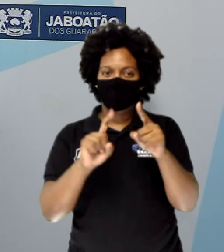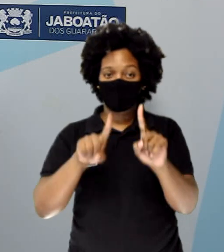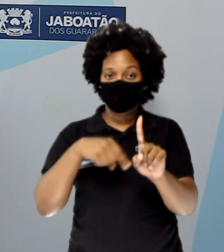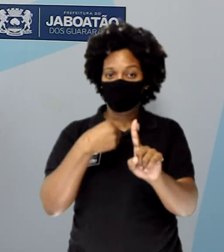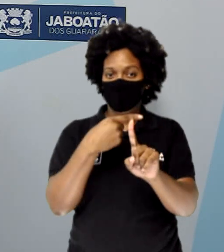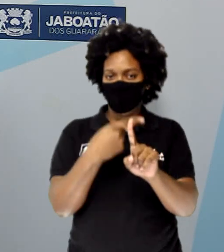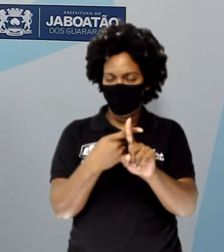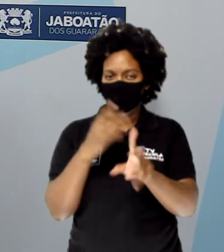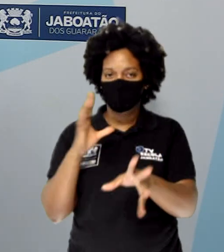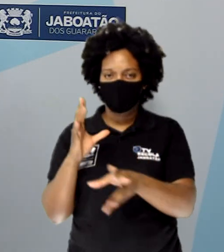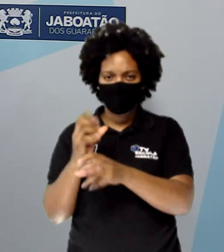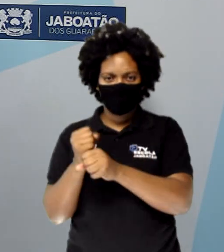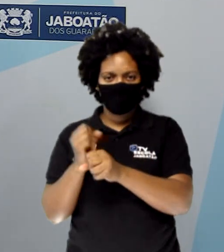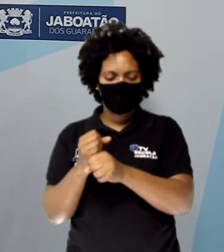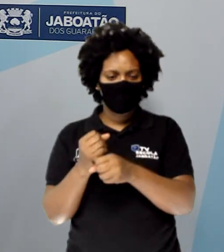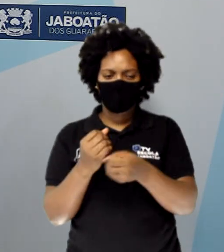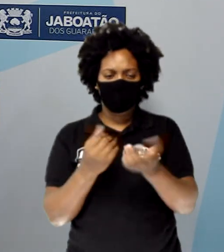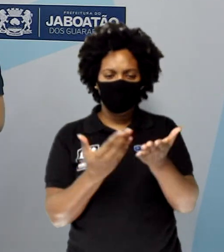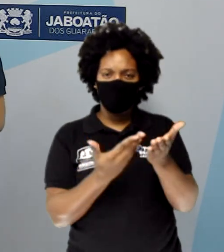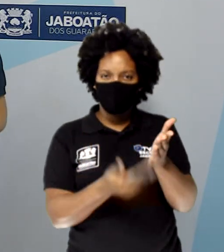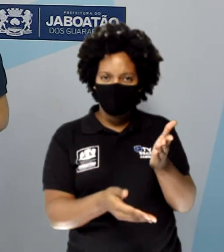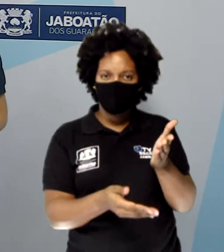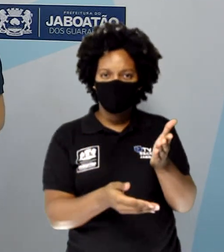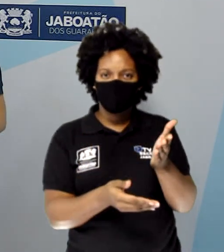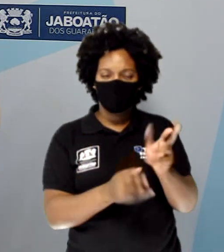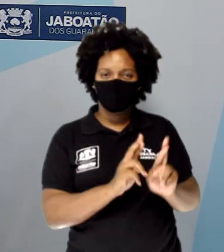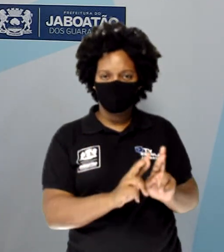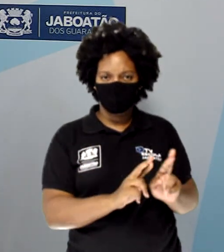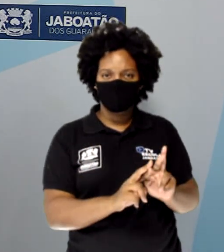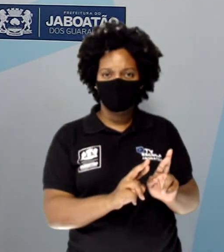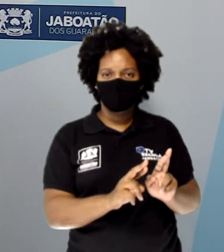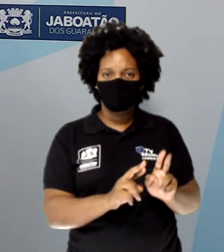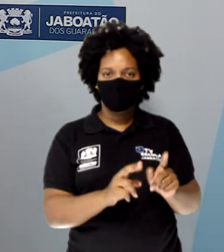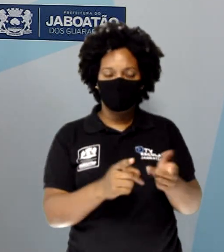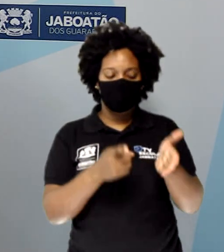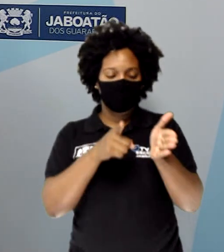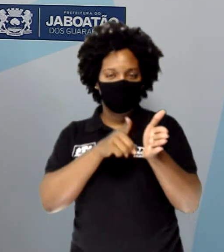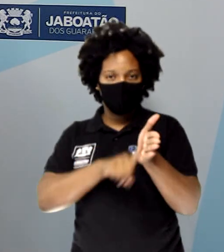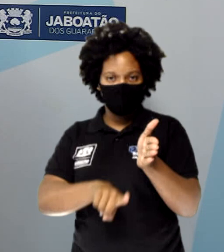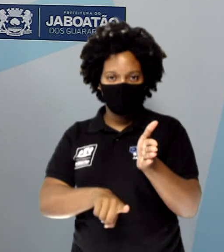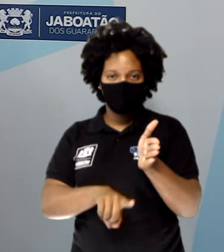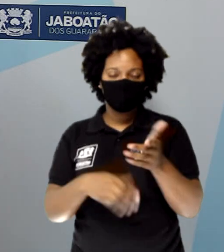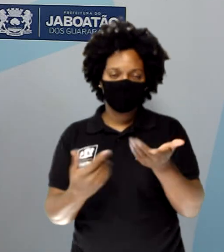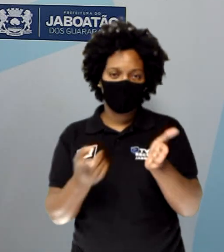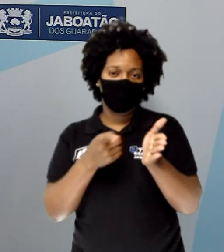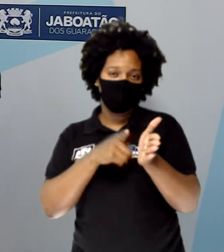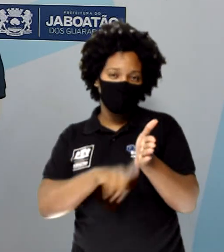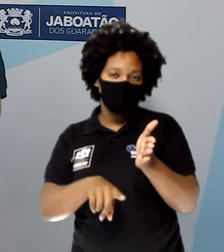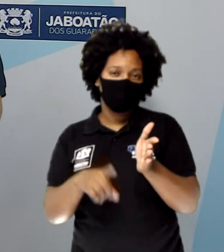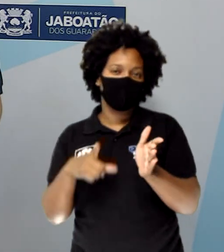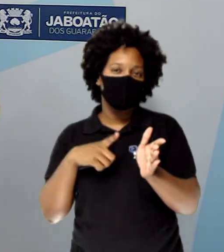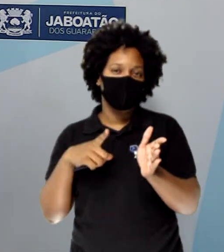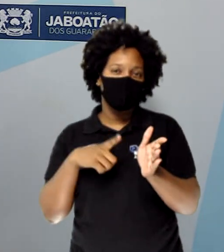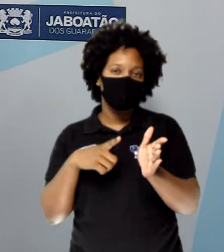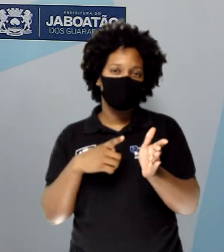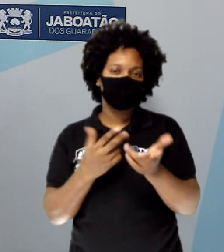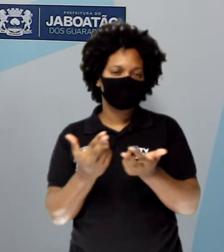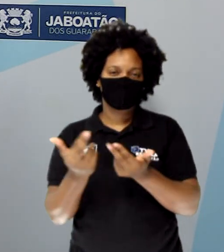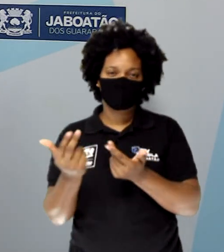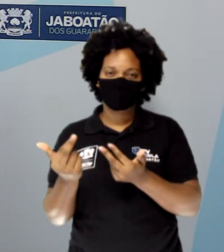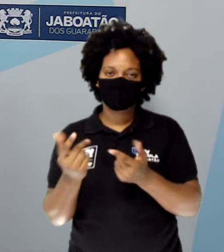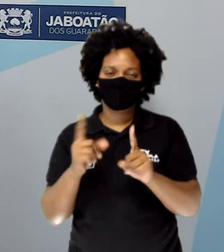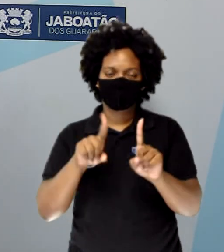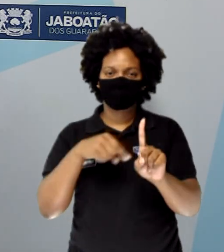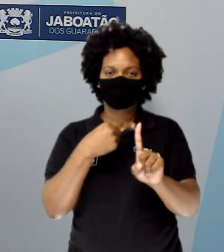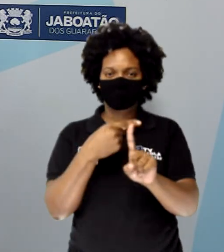calcular quanto que sobrou, a gente vai ter que subtrair. E fazendo a subtração, eu vou ter a mesma situação da soma